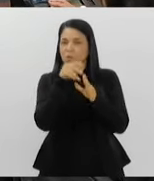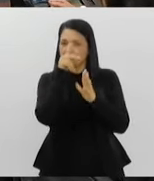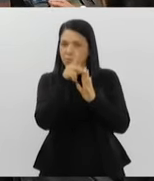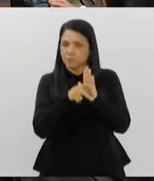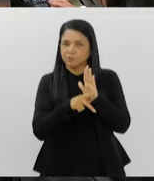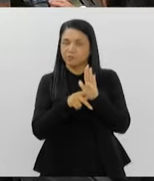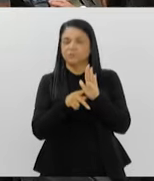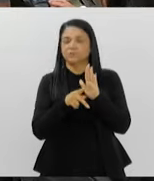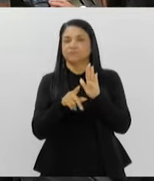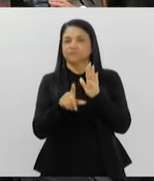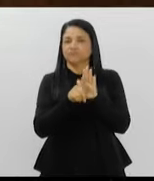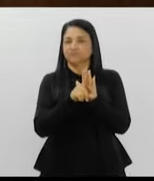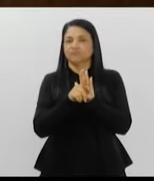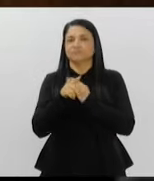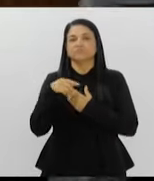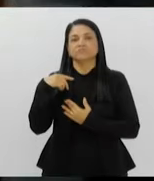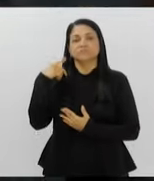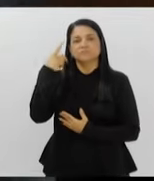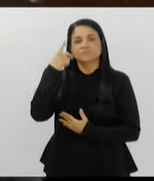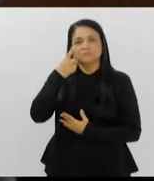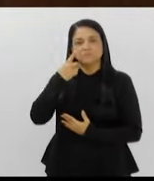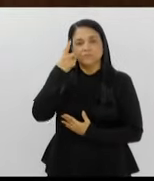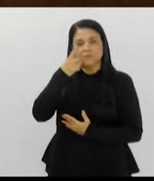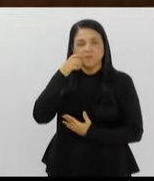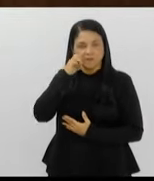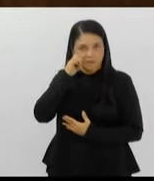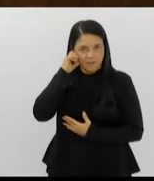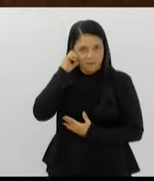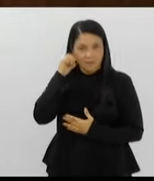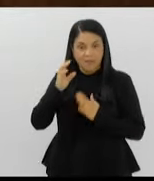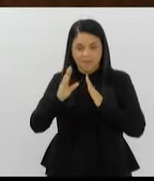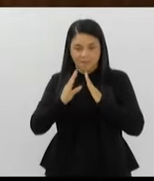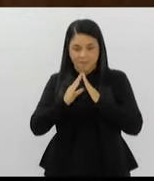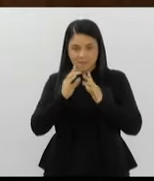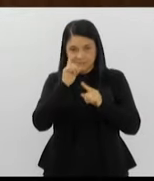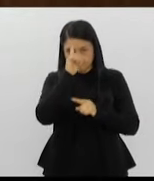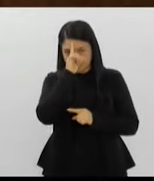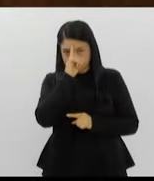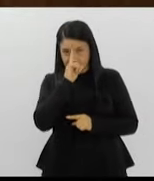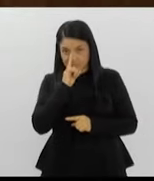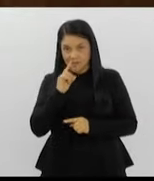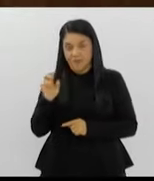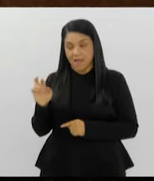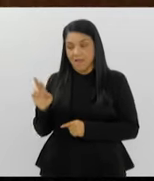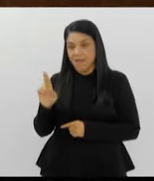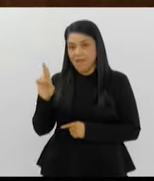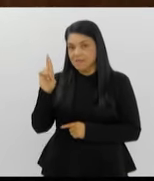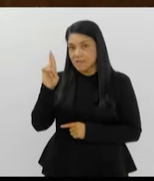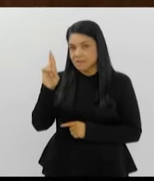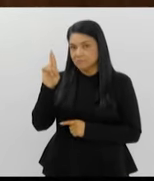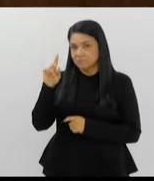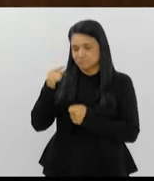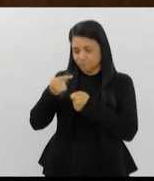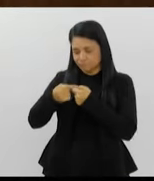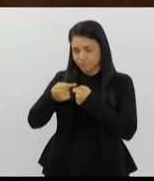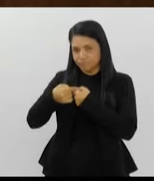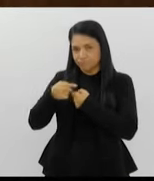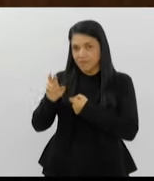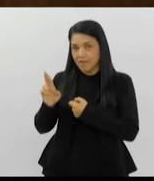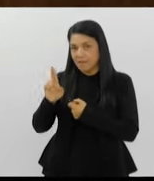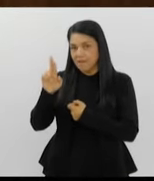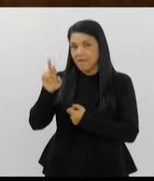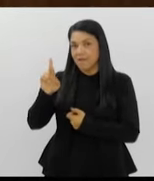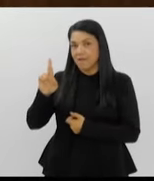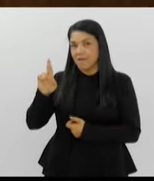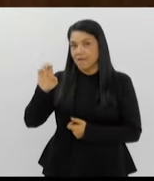da deputada Élica. Né? A Casa Amarela, ela me esclareceu que é a Casa Amarela de Resende. Eu conheço a Casa